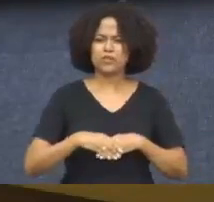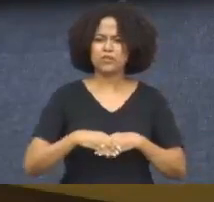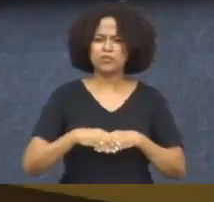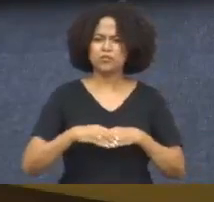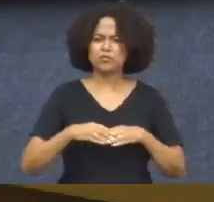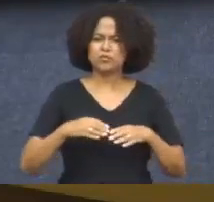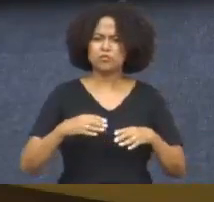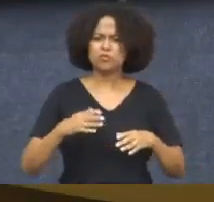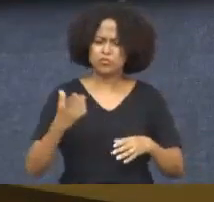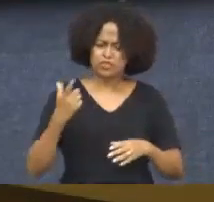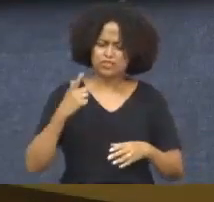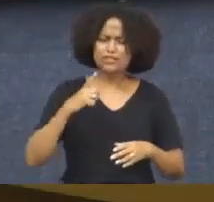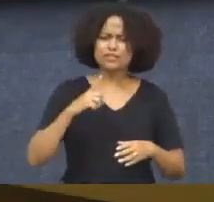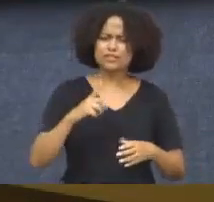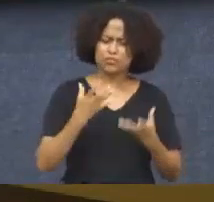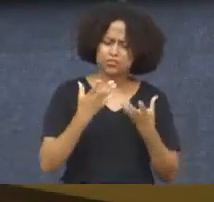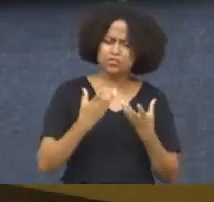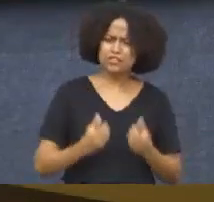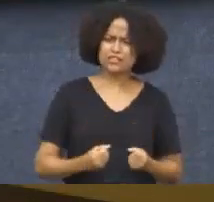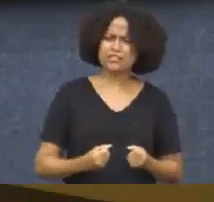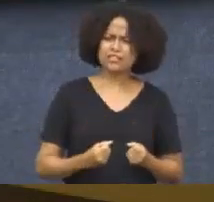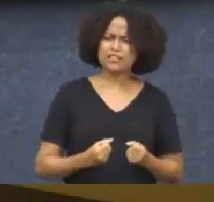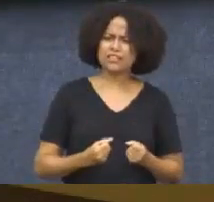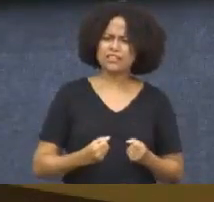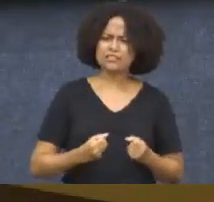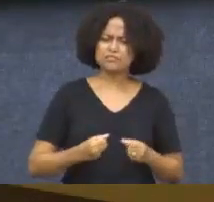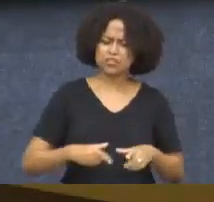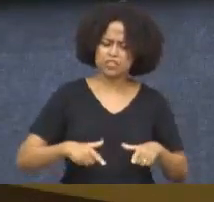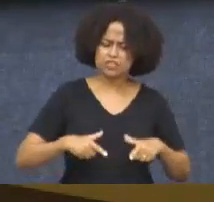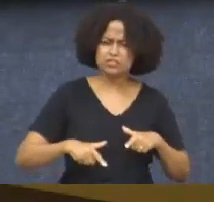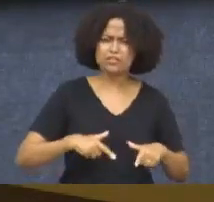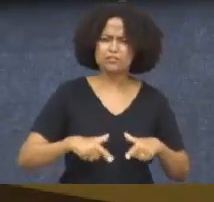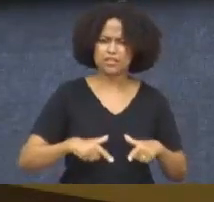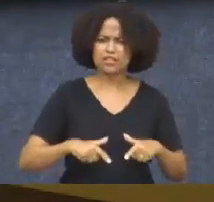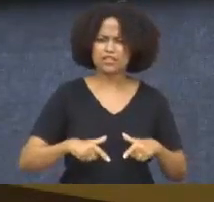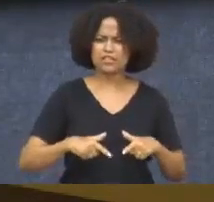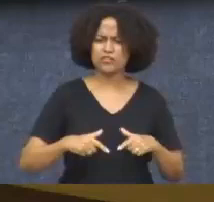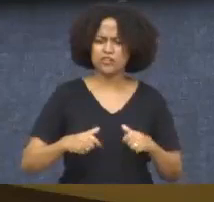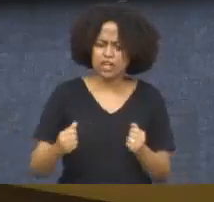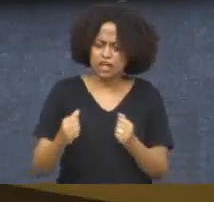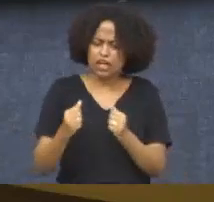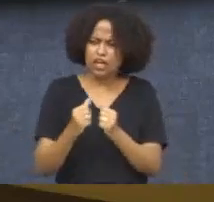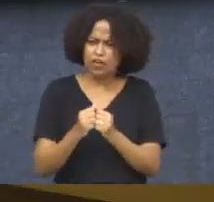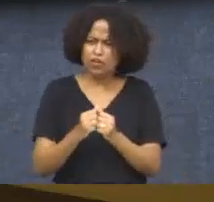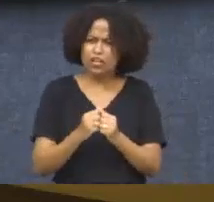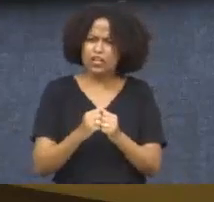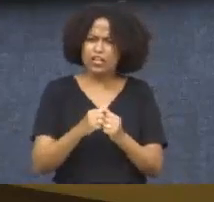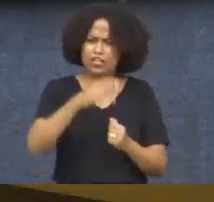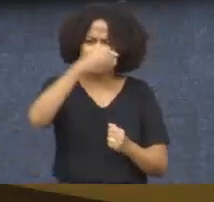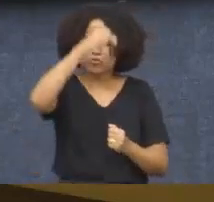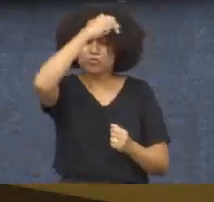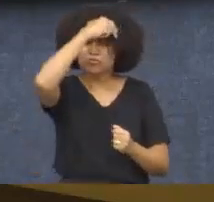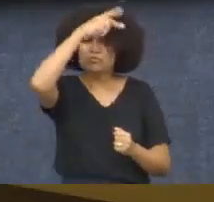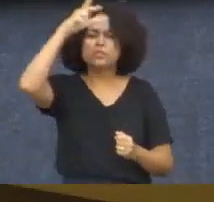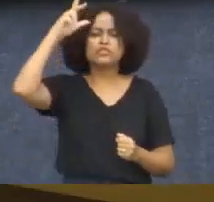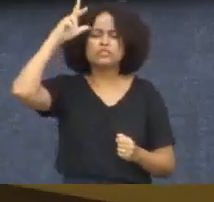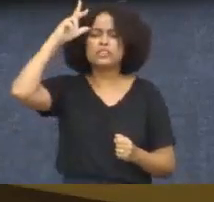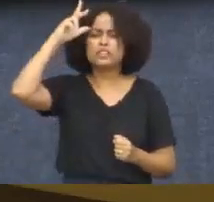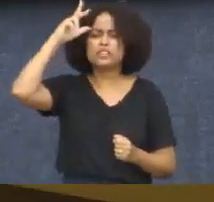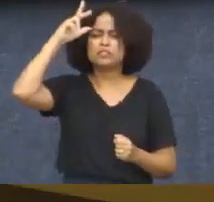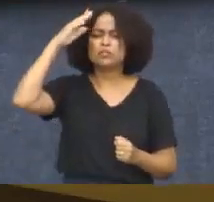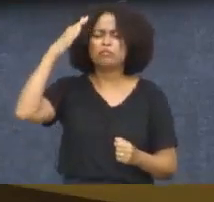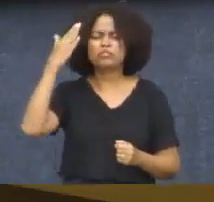missão. Eu tenho certeza, Dulin, que você, ao lado do prefeito, mais próximo no dia a dia, com a sua